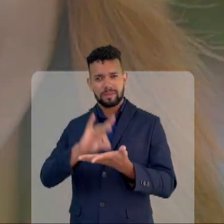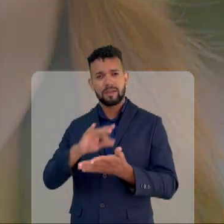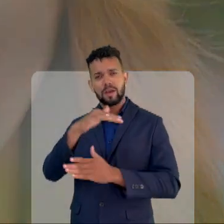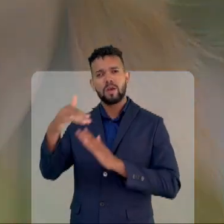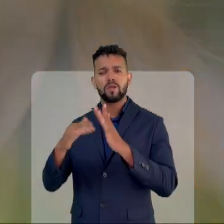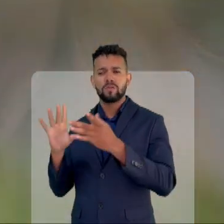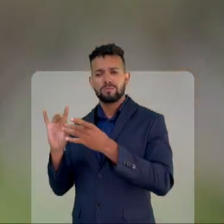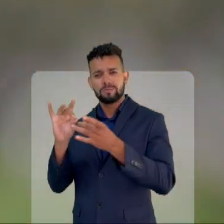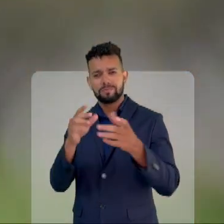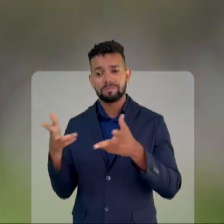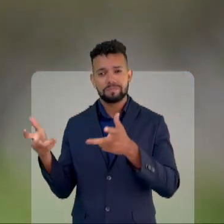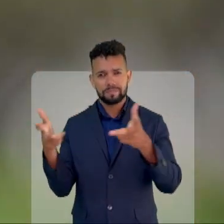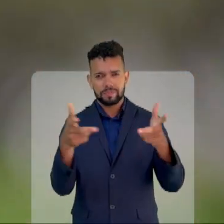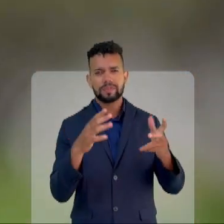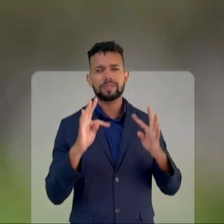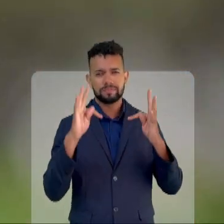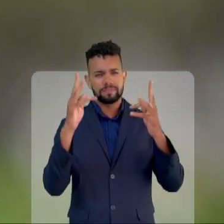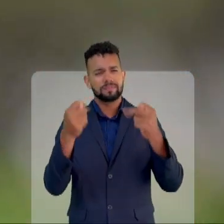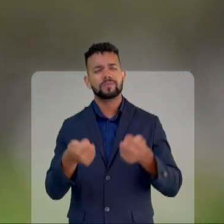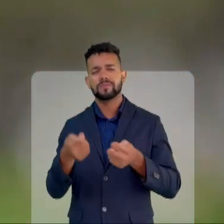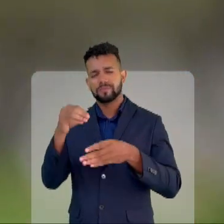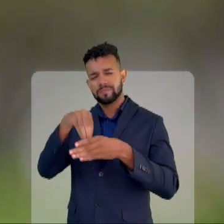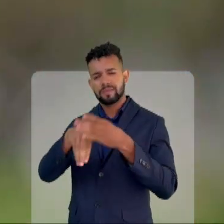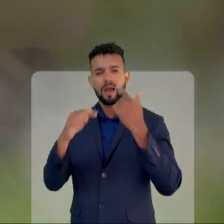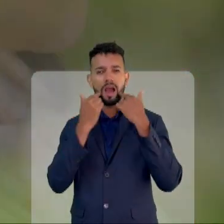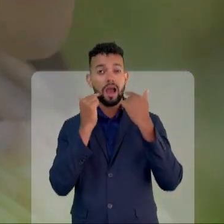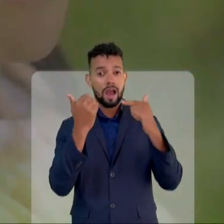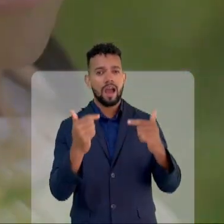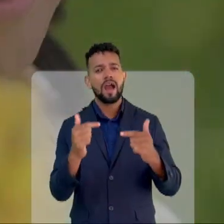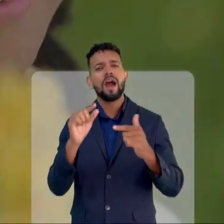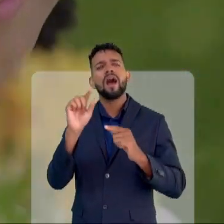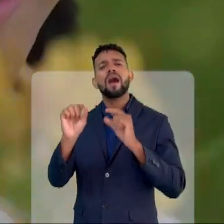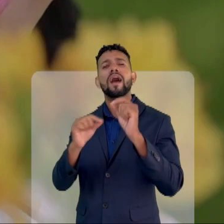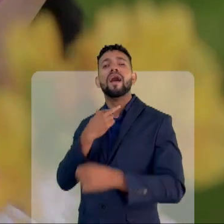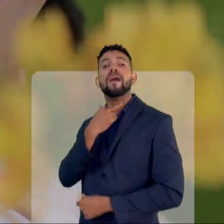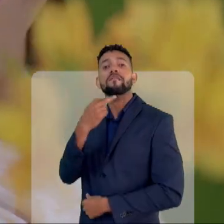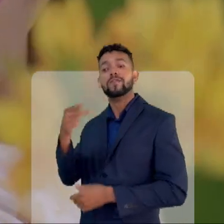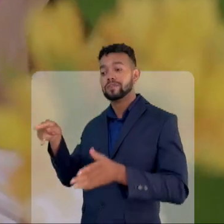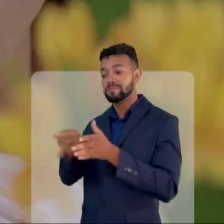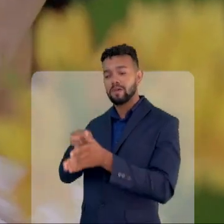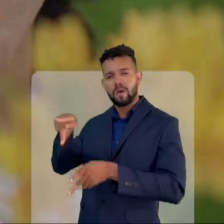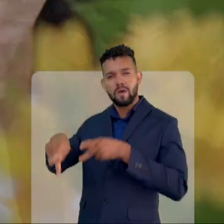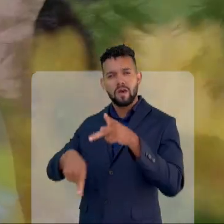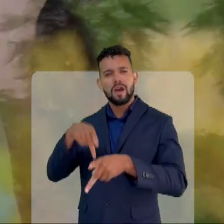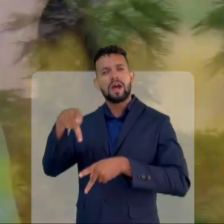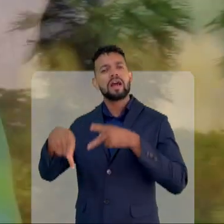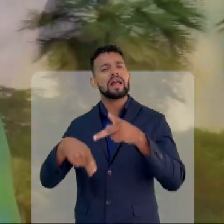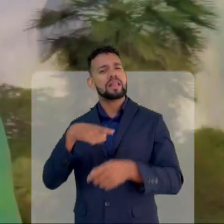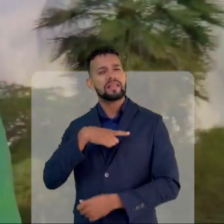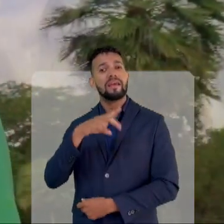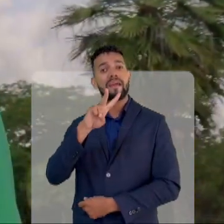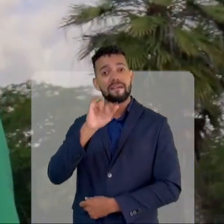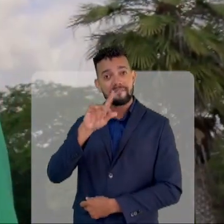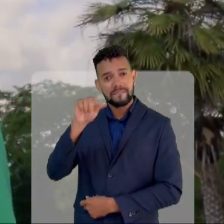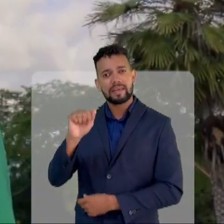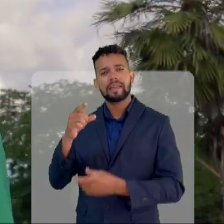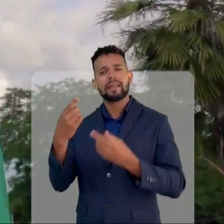as épocas e absorve cada momento da história em sua linguagem. É a voz do povo.